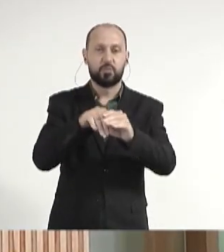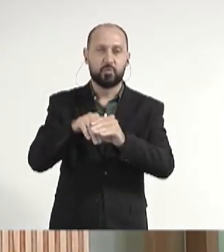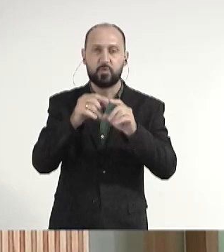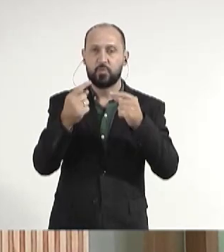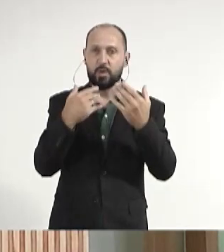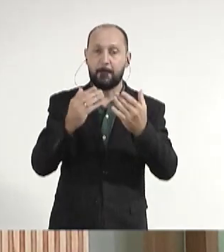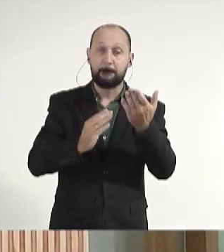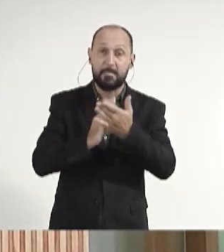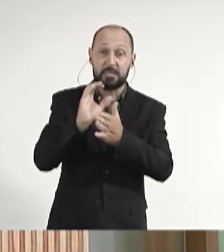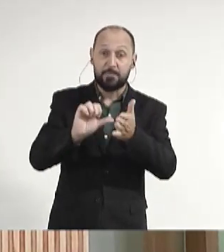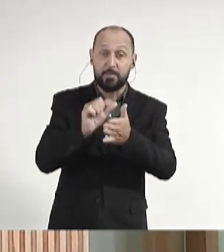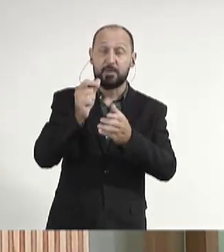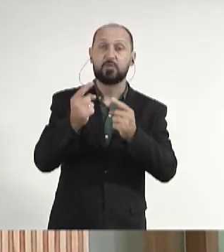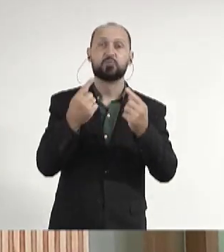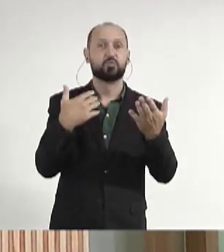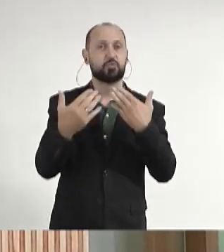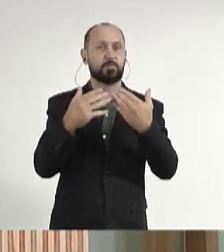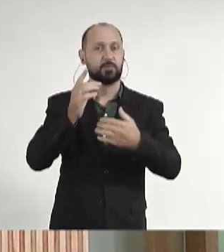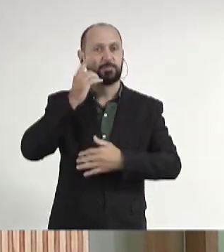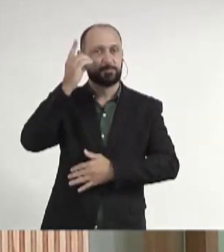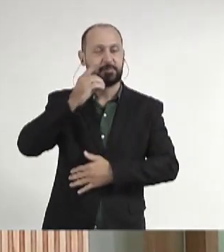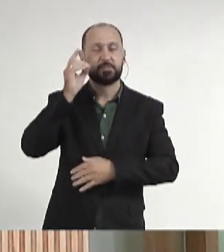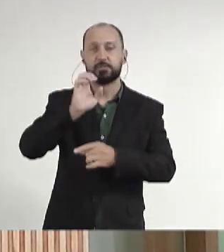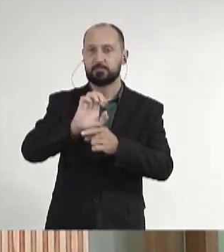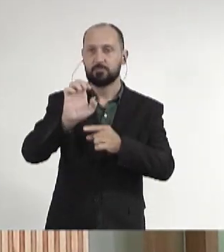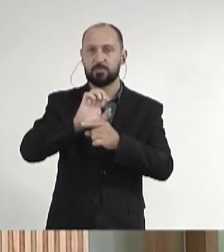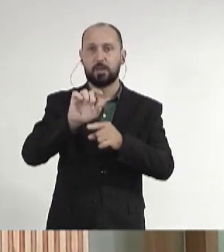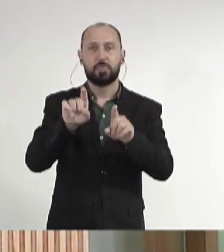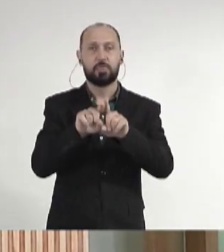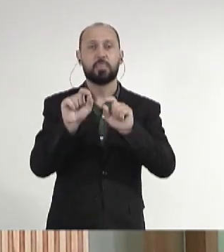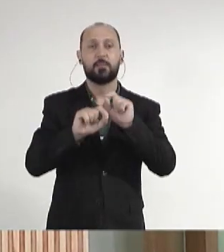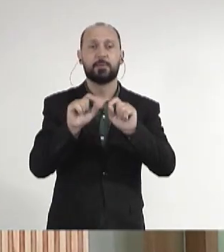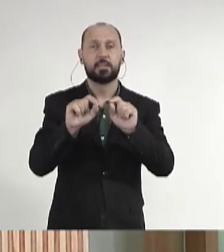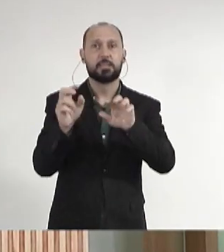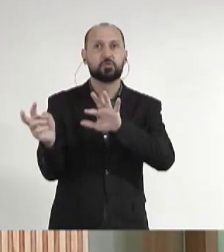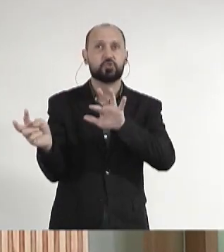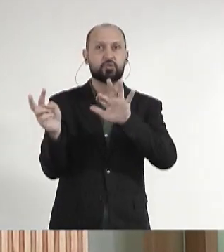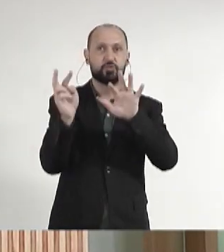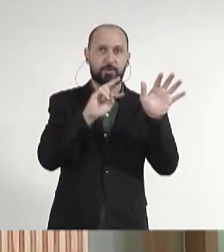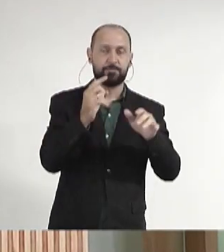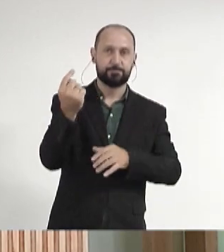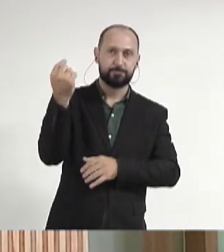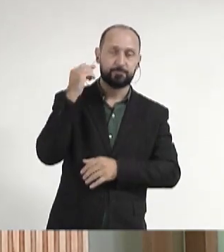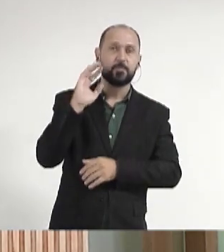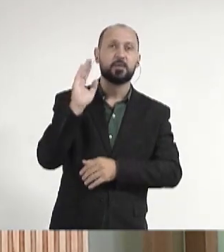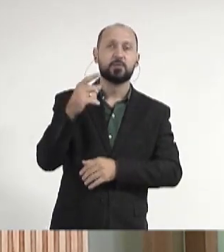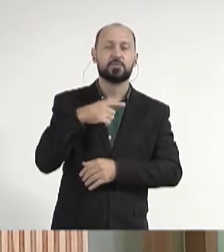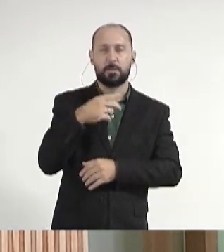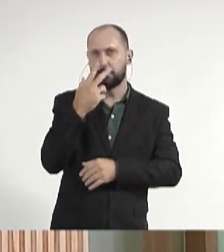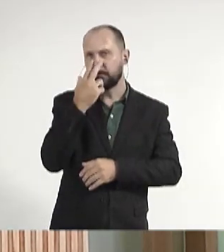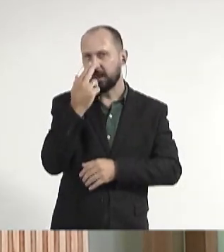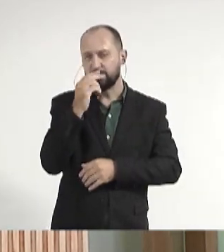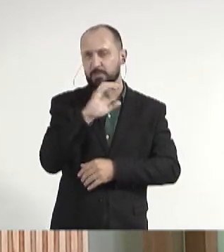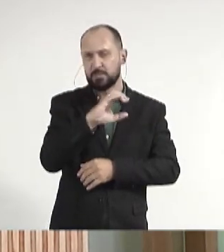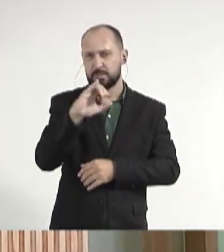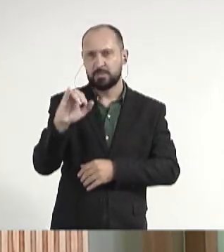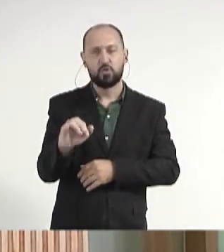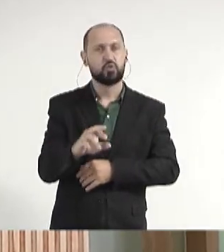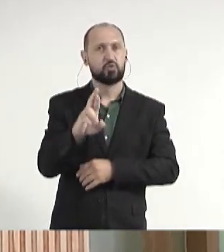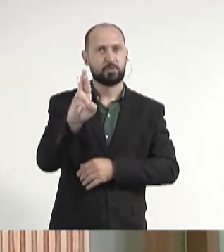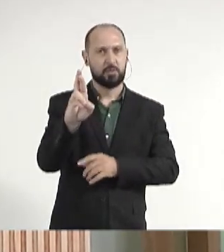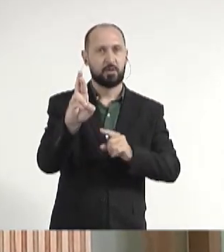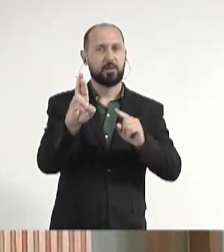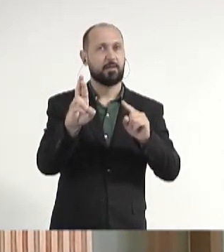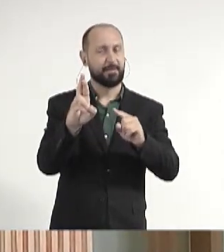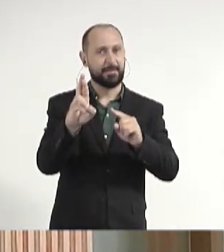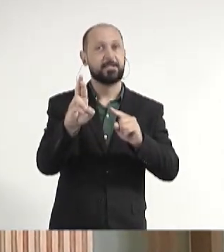votada e aprovada em primeira discussão pelos deputados estaduais, matéria que inclusive na semana passada passou, salvo engano, pela Comissão de